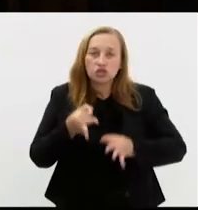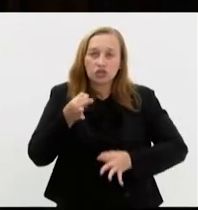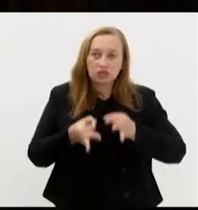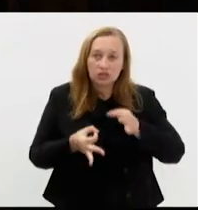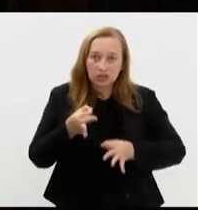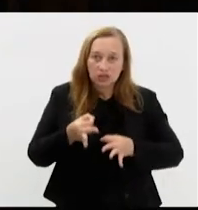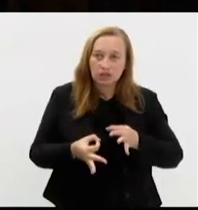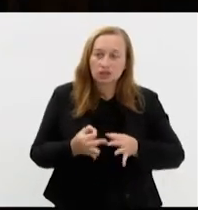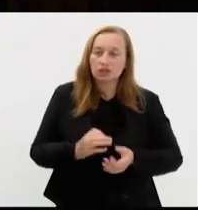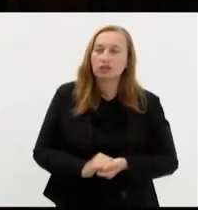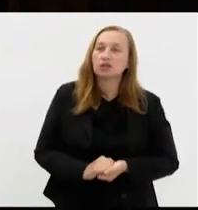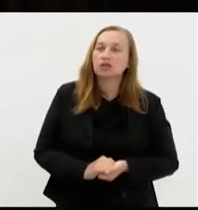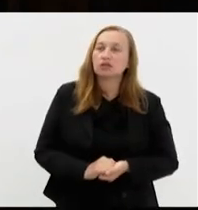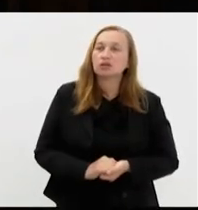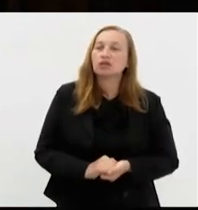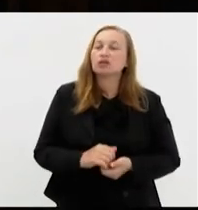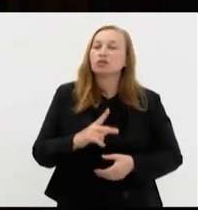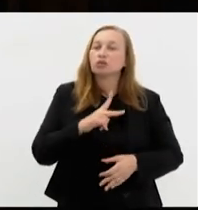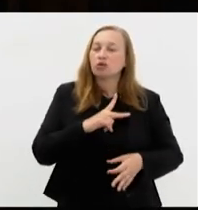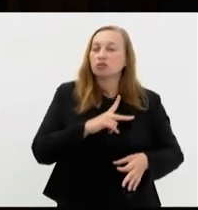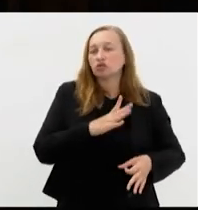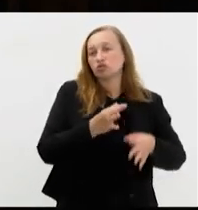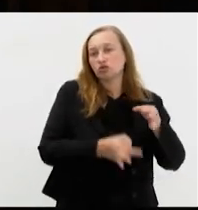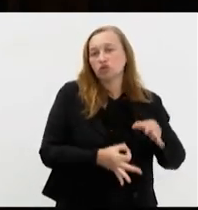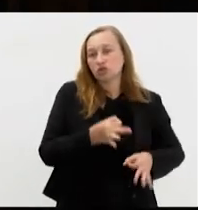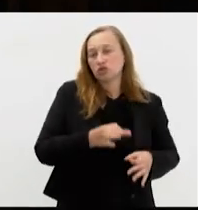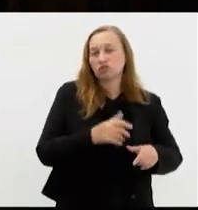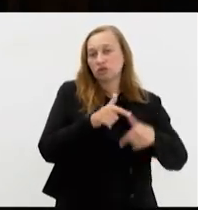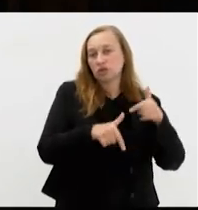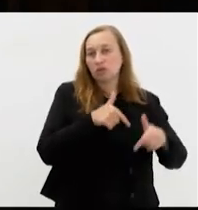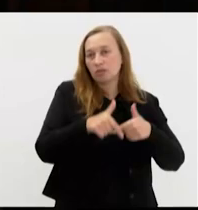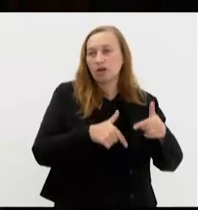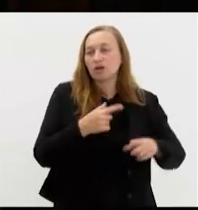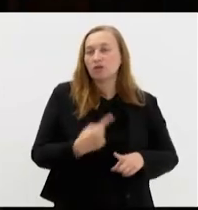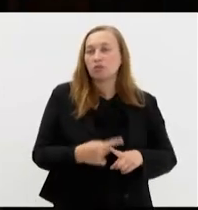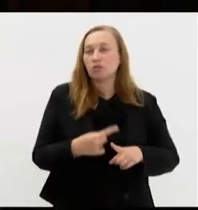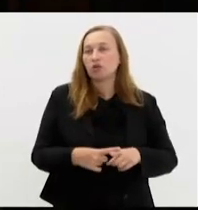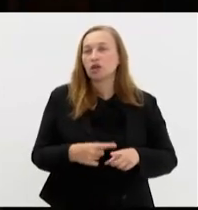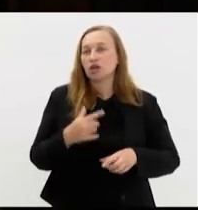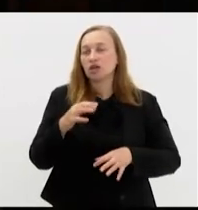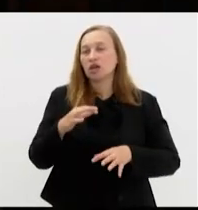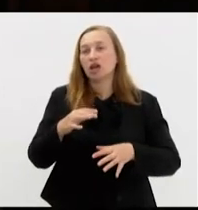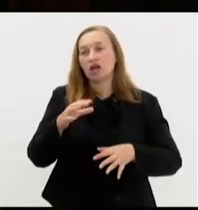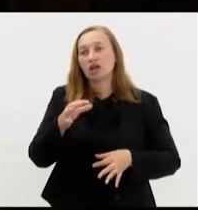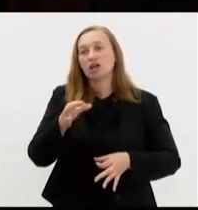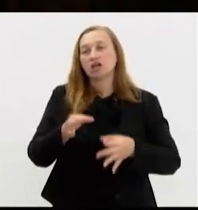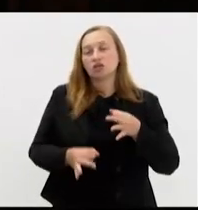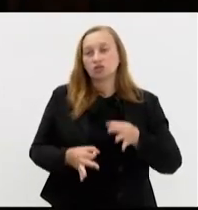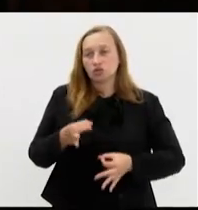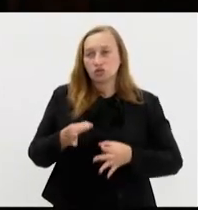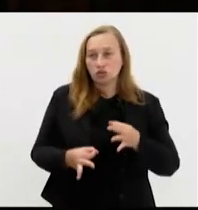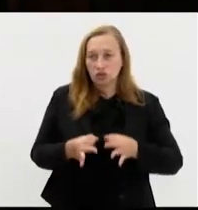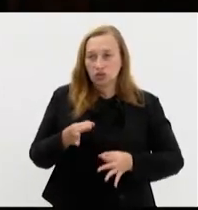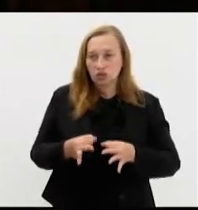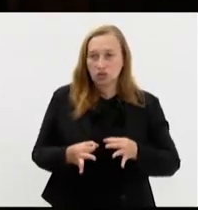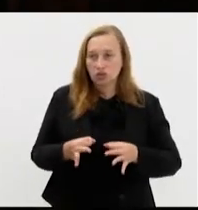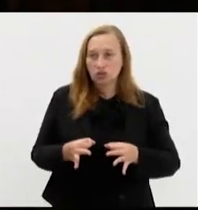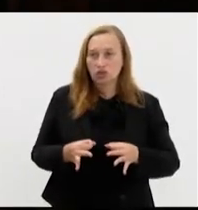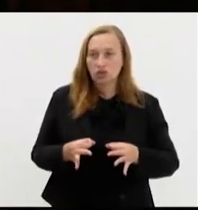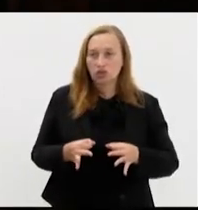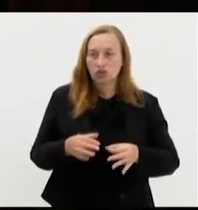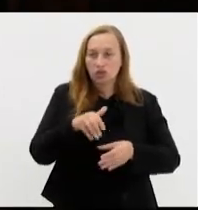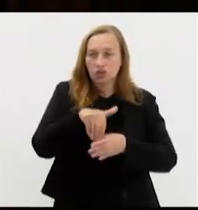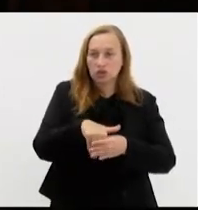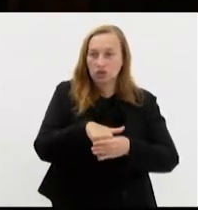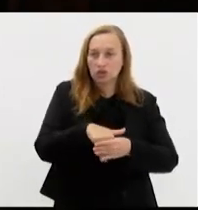própria por exemplo justiça do trabalho porque é por meio da Justiça Eleitoral que esse processo dialógico